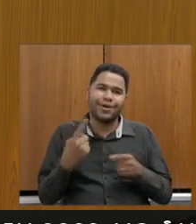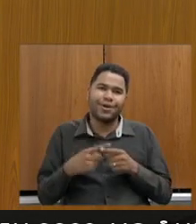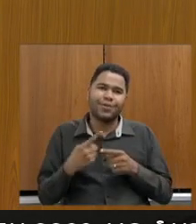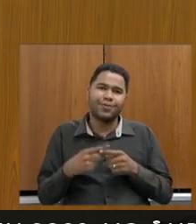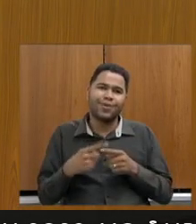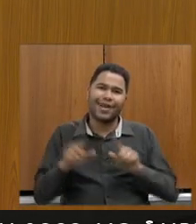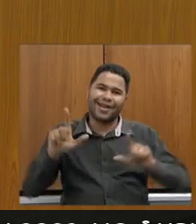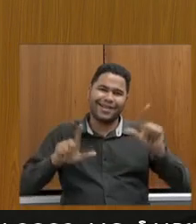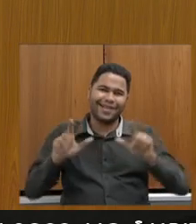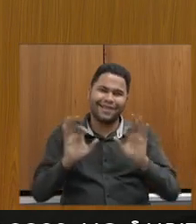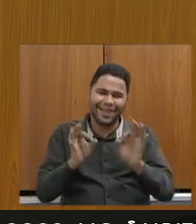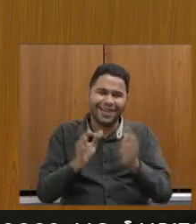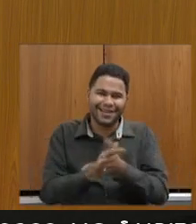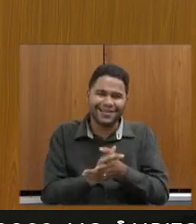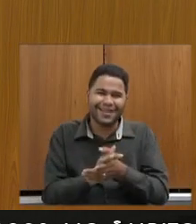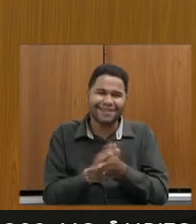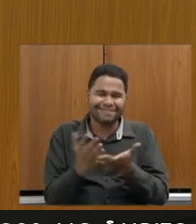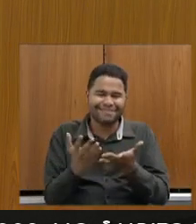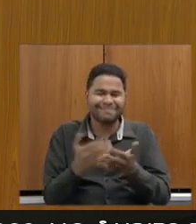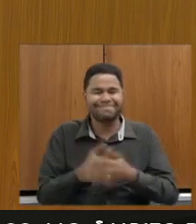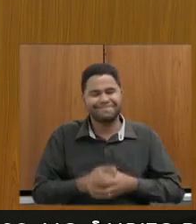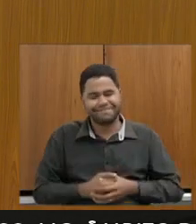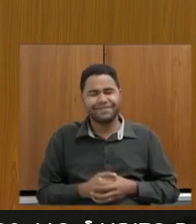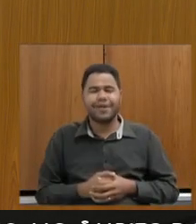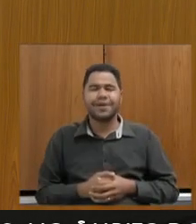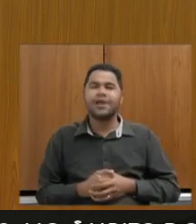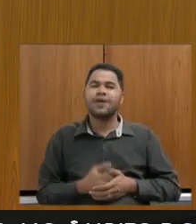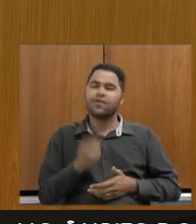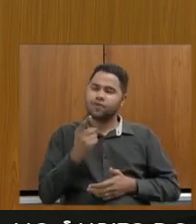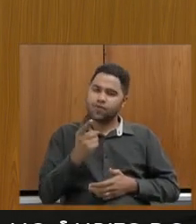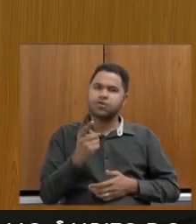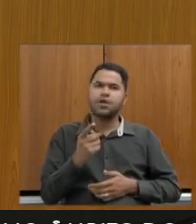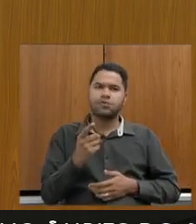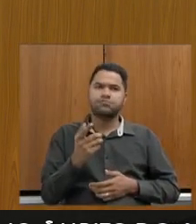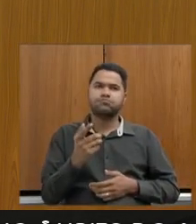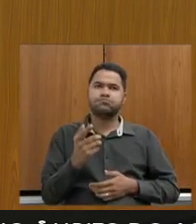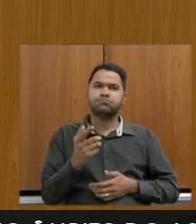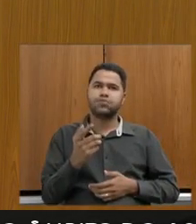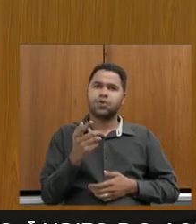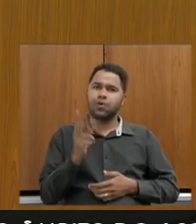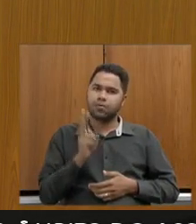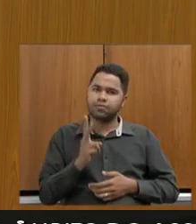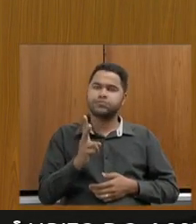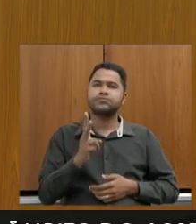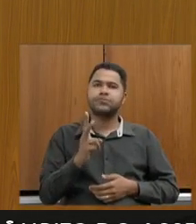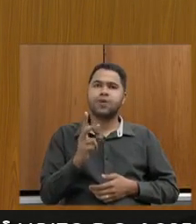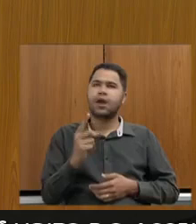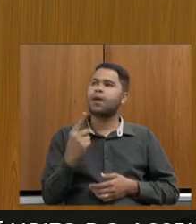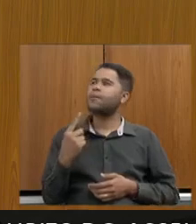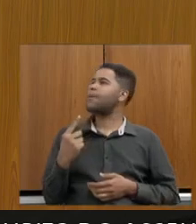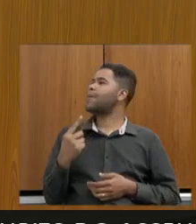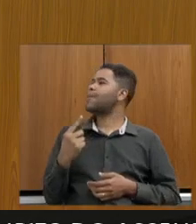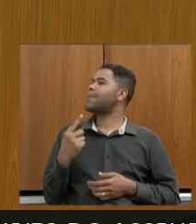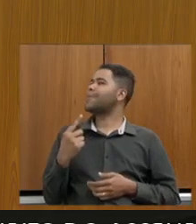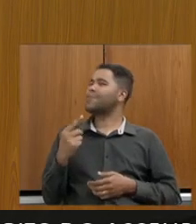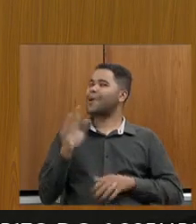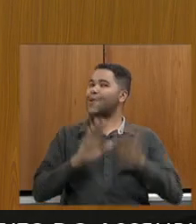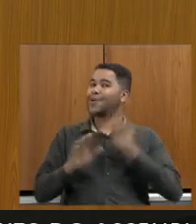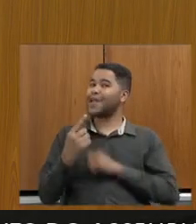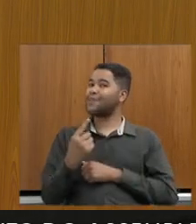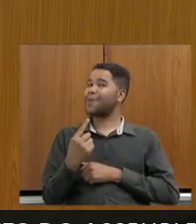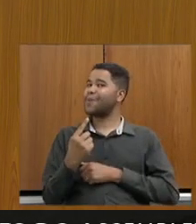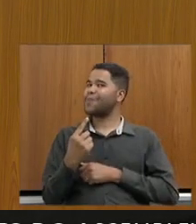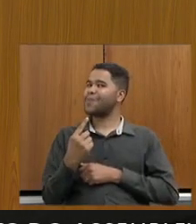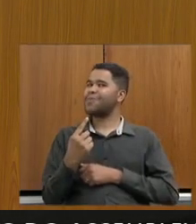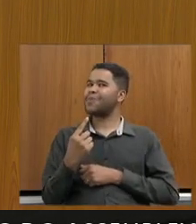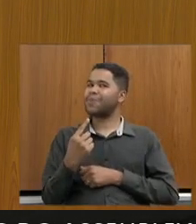a da TV né fala que é enganada do outro lado beleza você está aqui você tá nessa vira país distante combinado agora eu falar